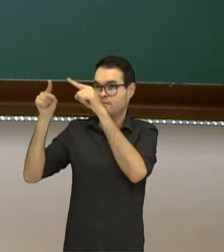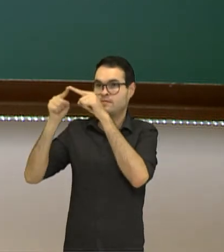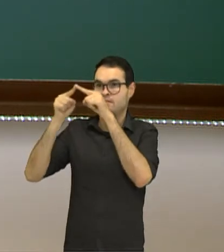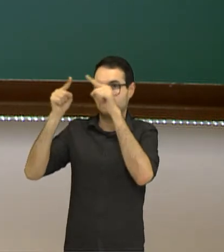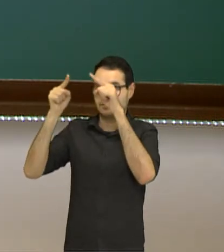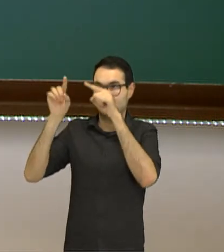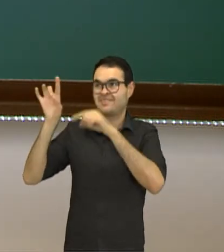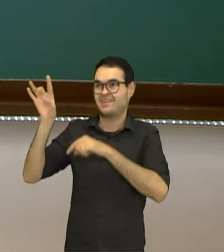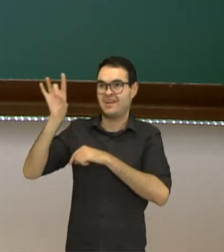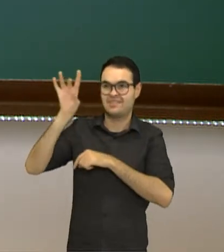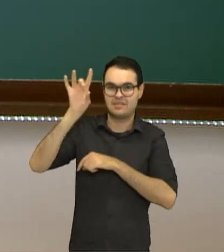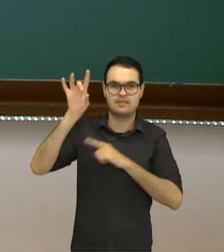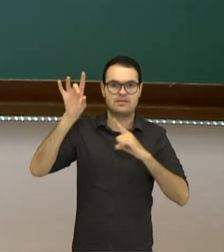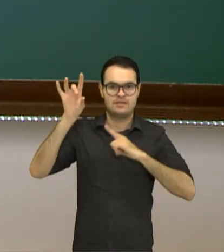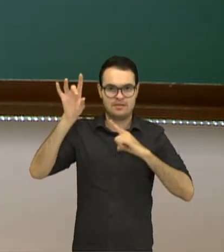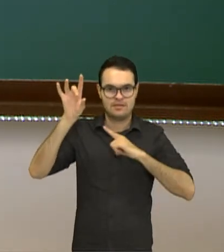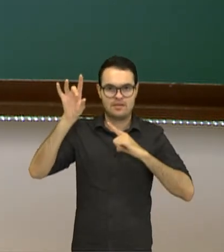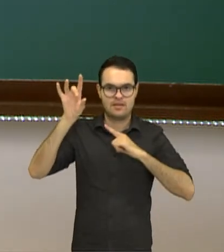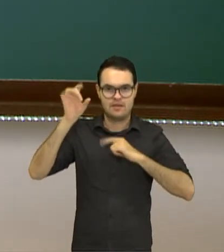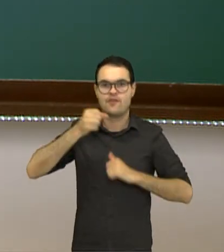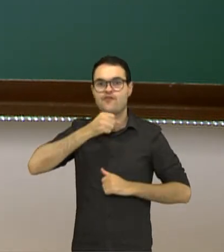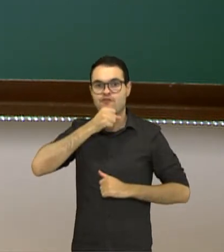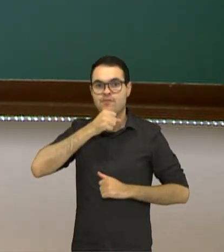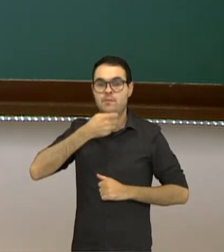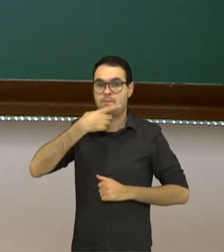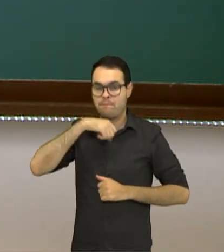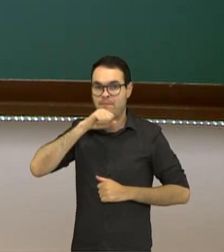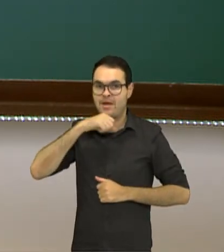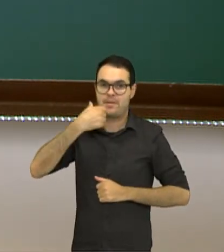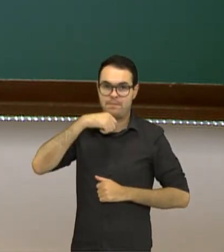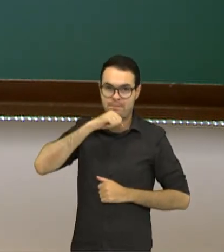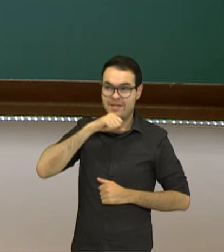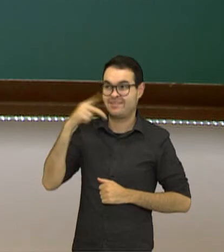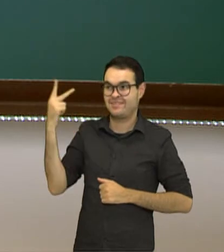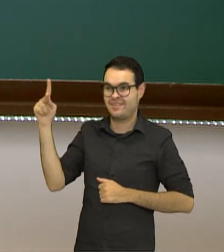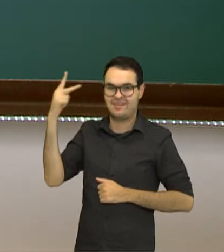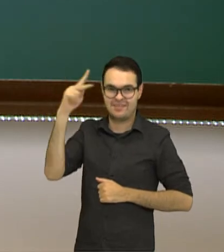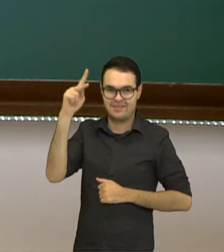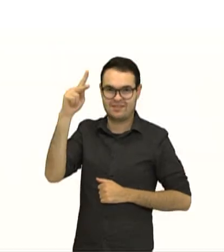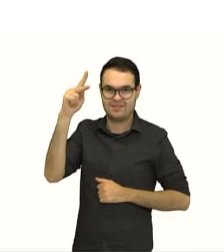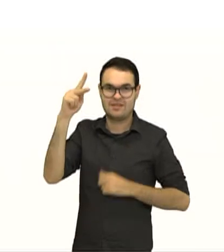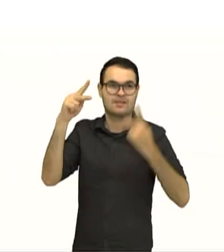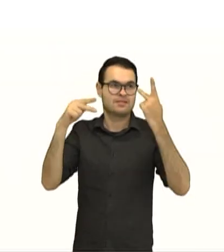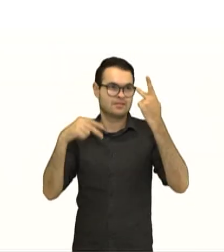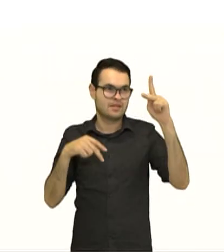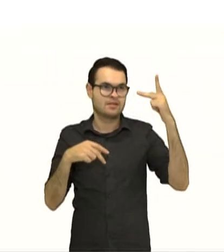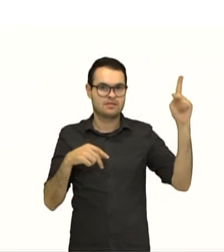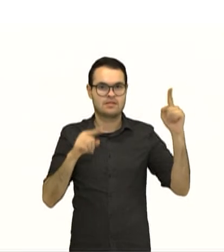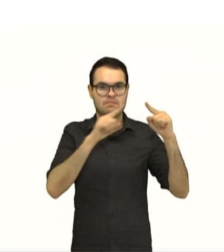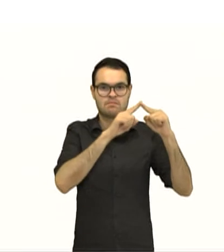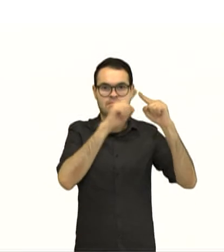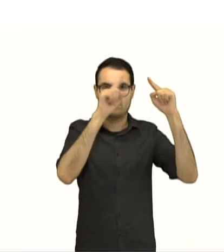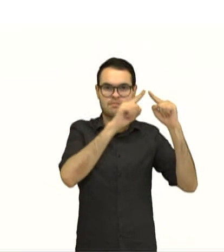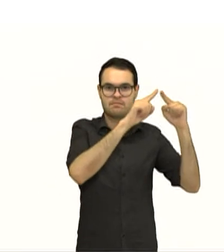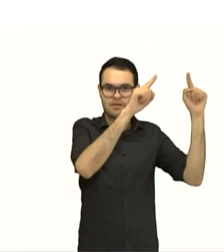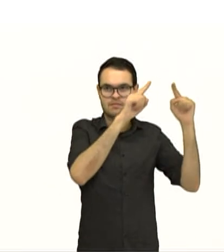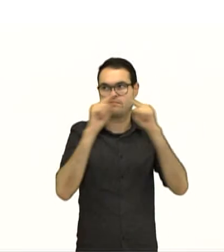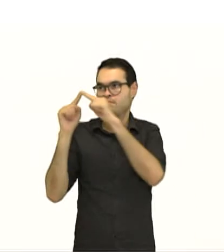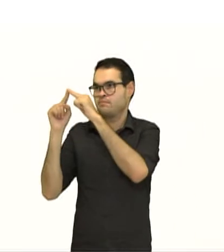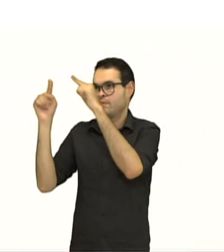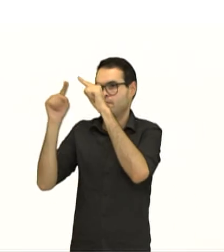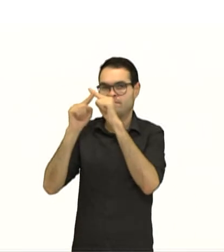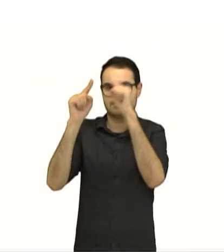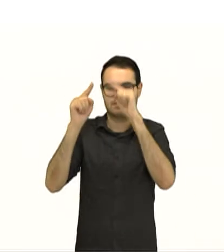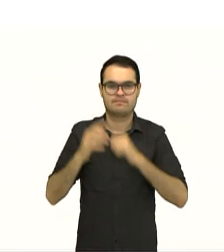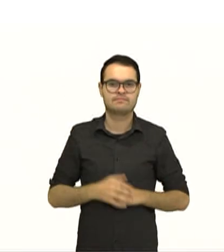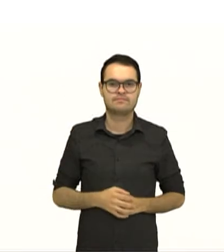da Gabriela, e cada avó da Gabriela tem os seus referentes pais, que são os bisavós da Gabriela. Então, o que, que a gente vai ter?